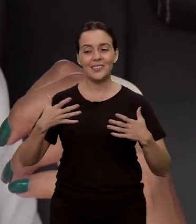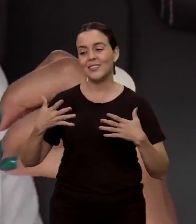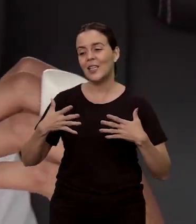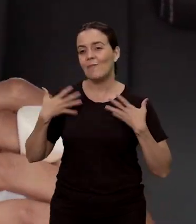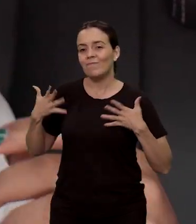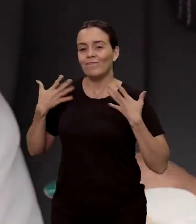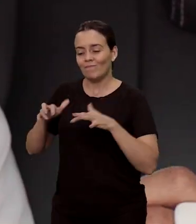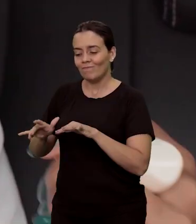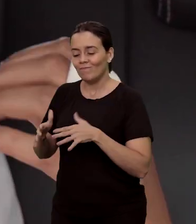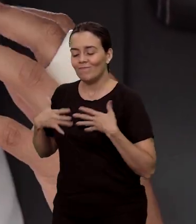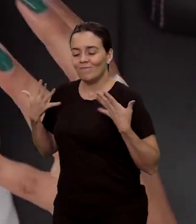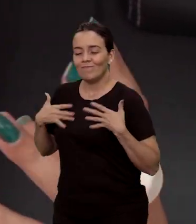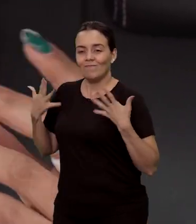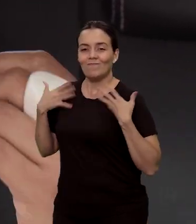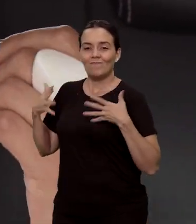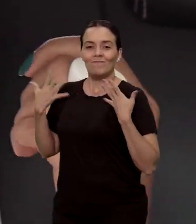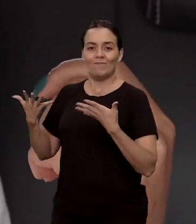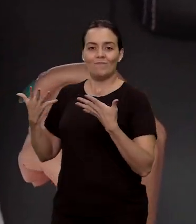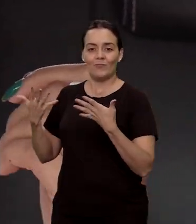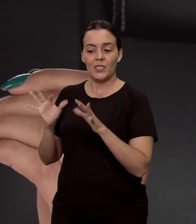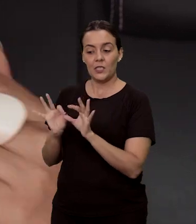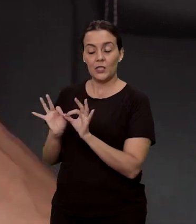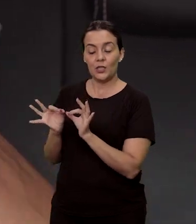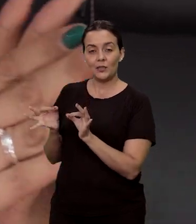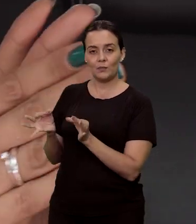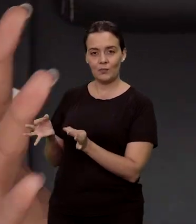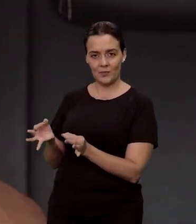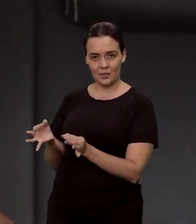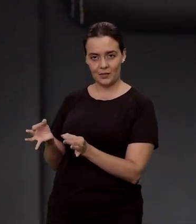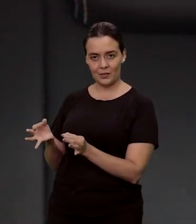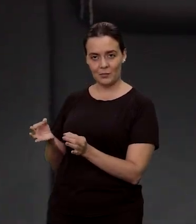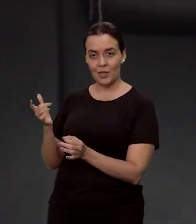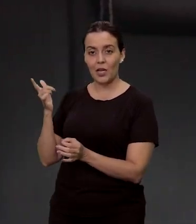trazer leveza, trazer essas coisas mais simples